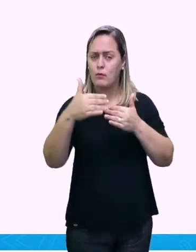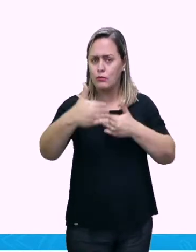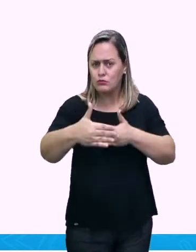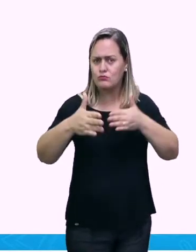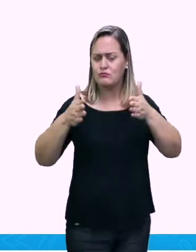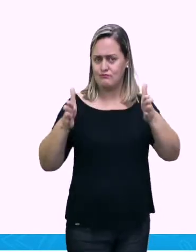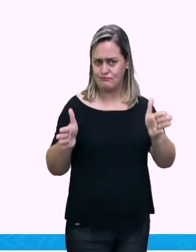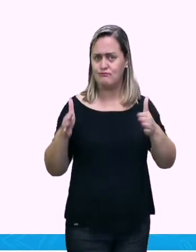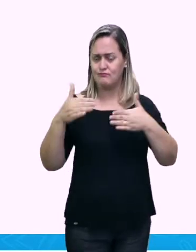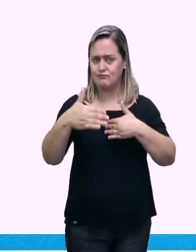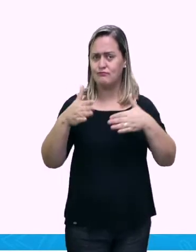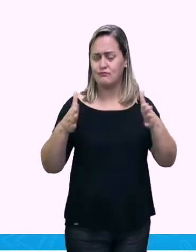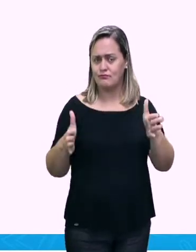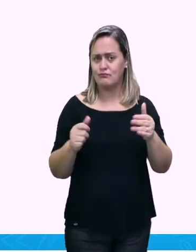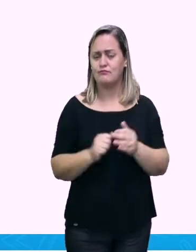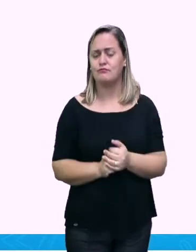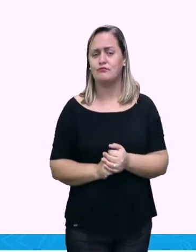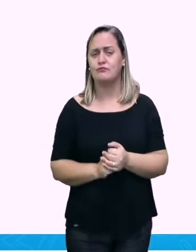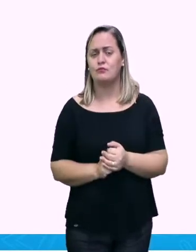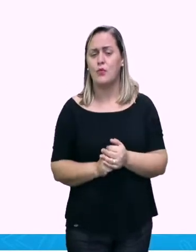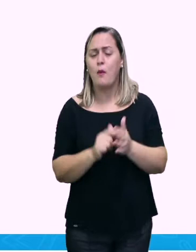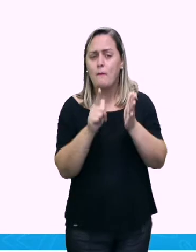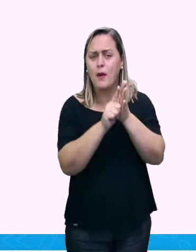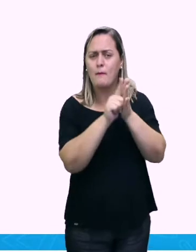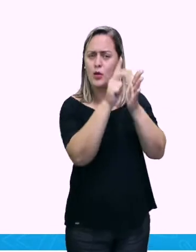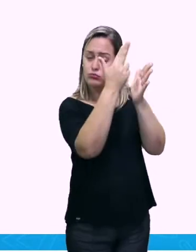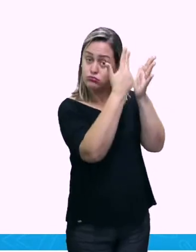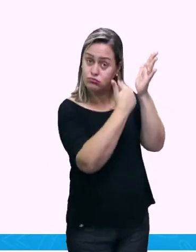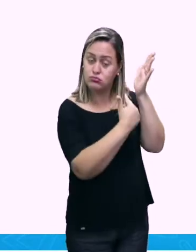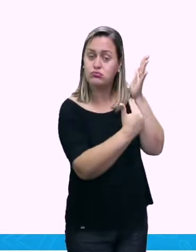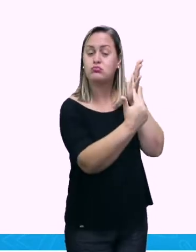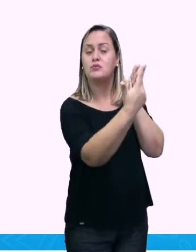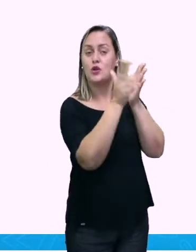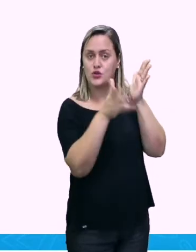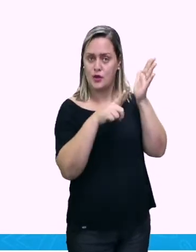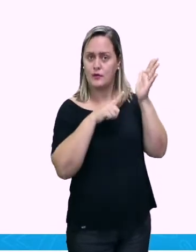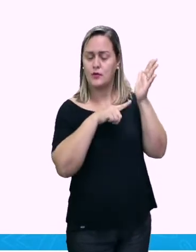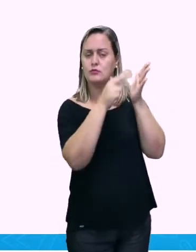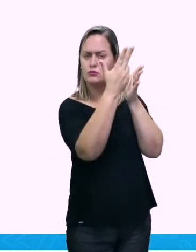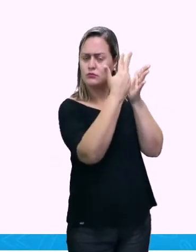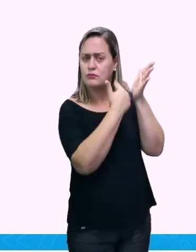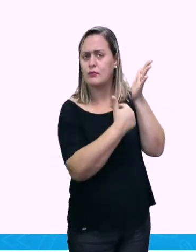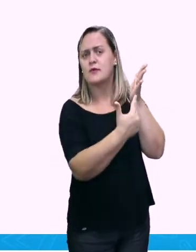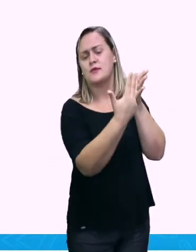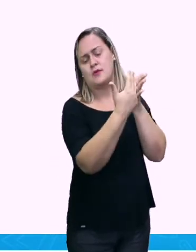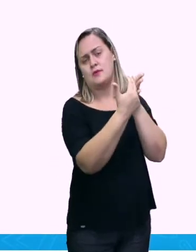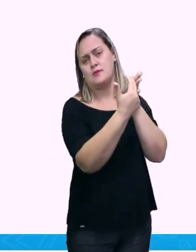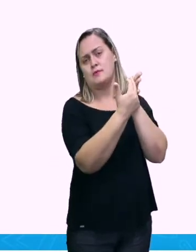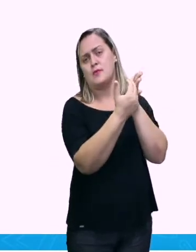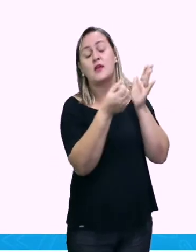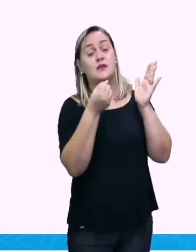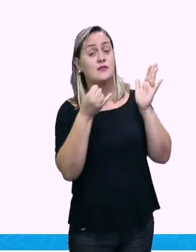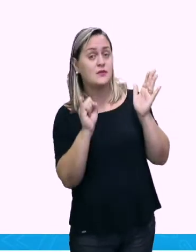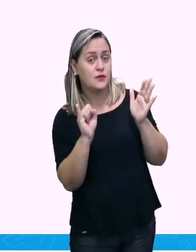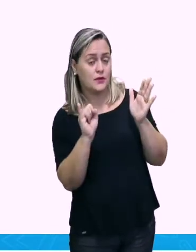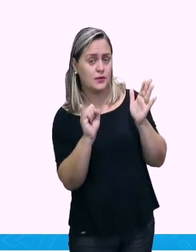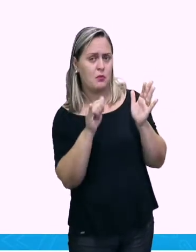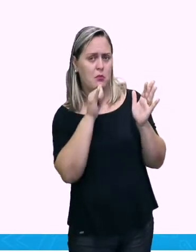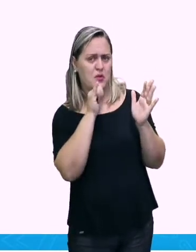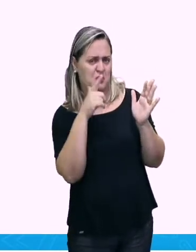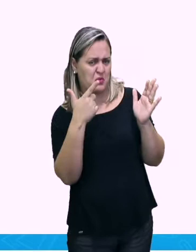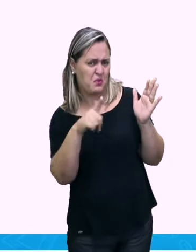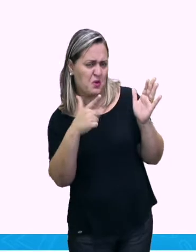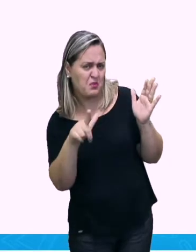uma folha de papel com desenho, ou seja, se você não tiver, você pode pegar aí